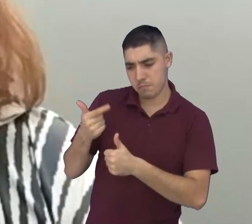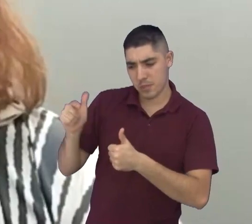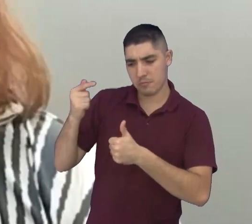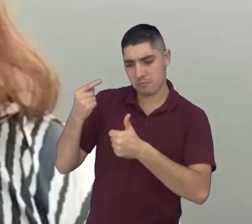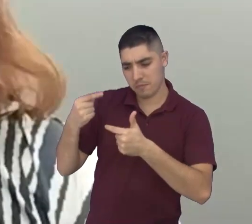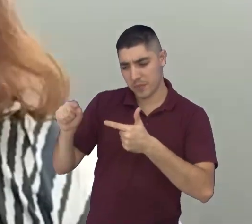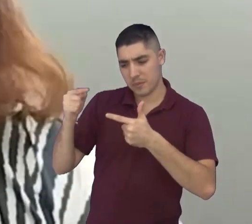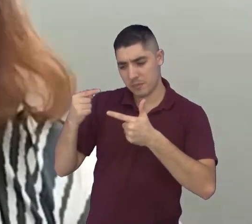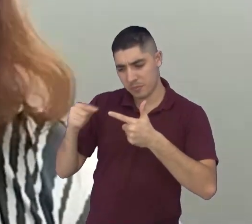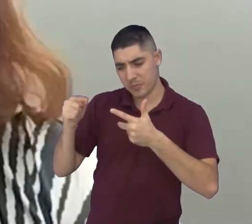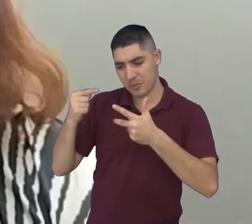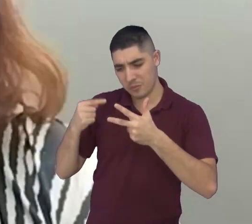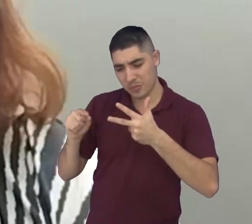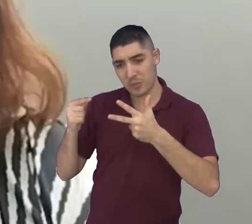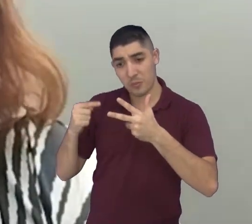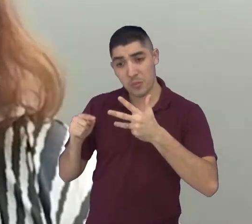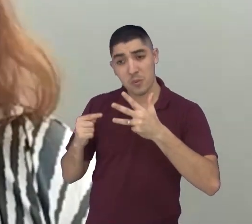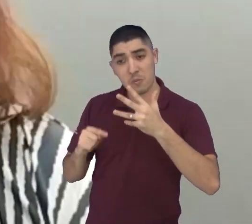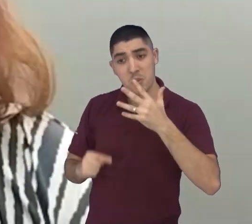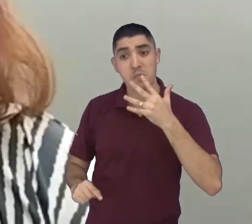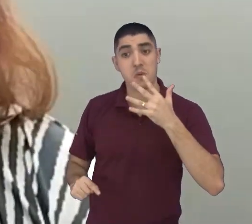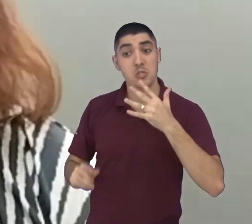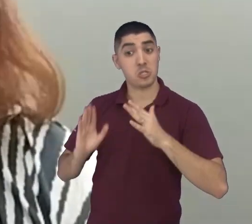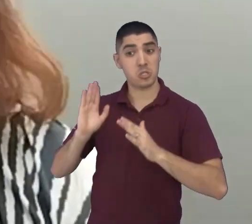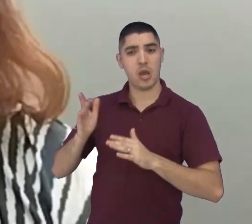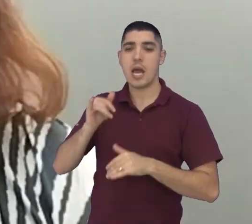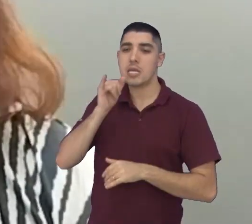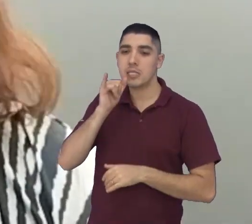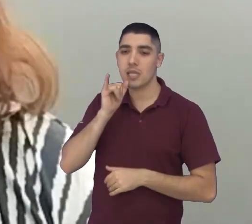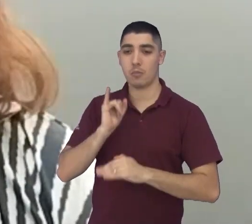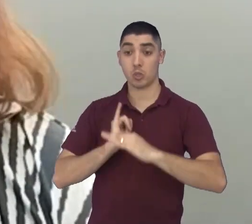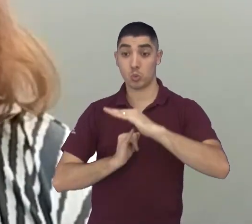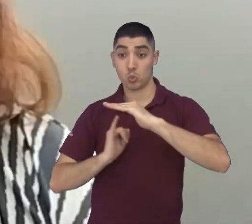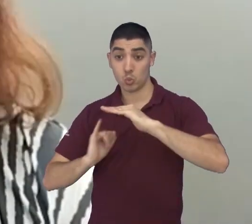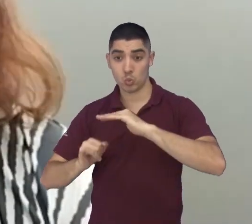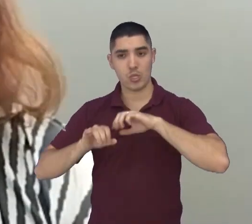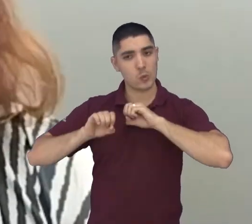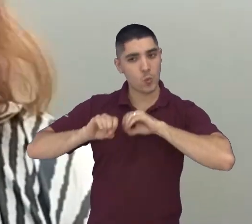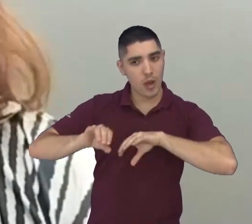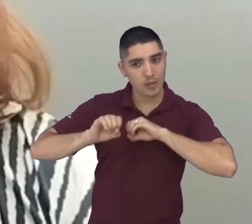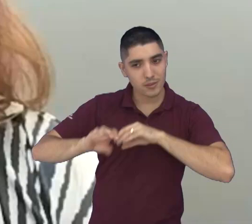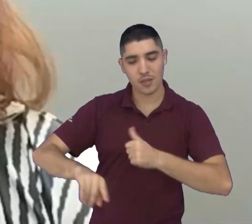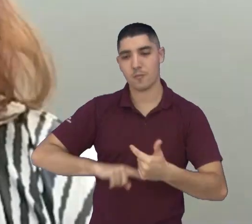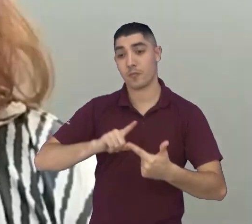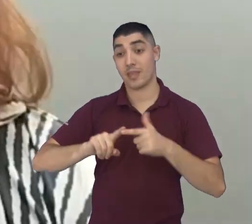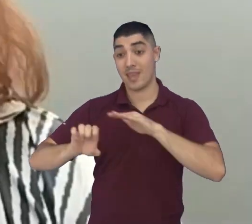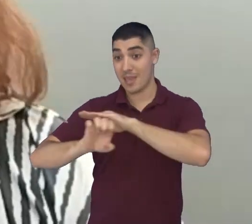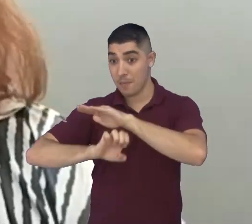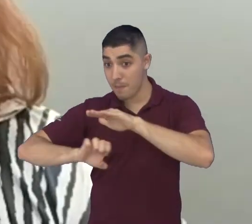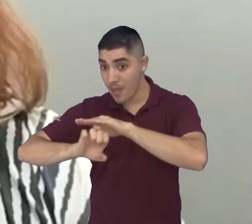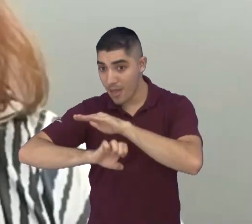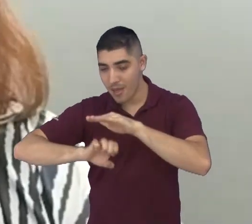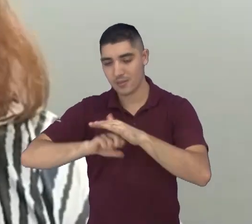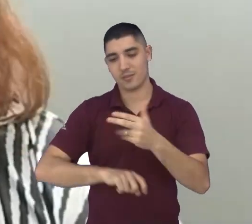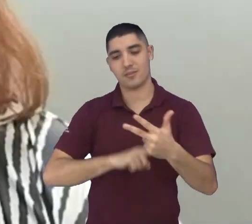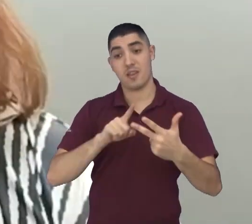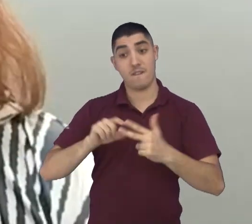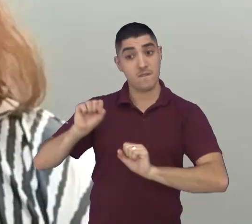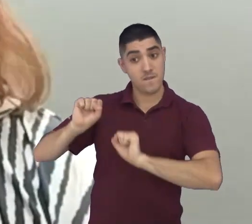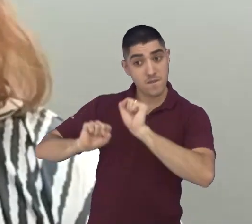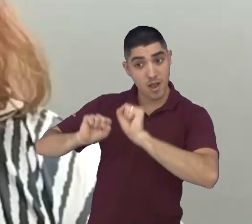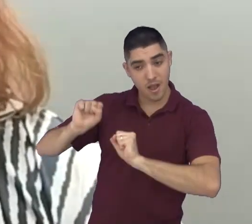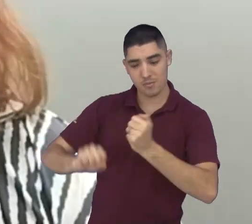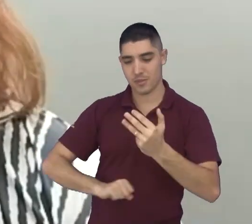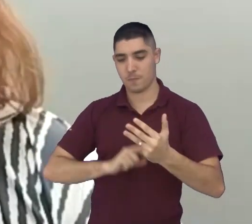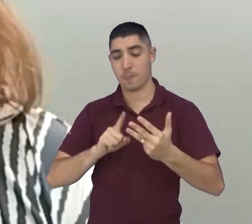até hoje, né? As instituições de ensino, as empresas, as indústrias, os